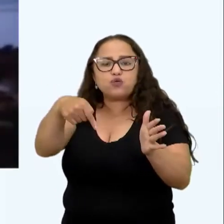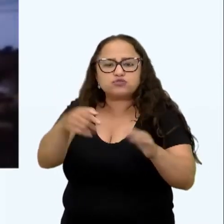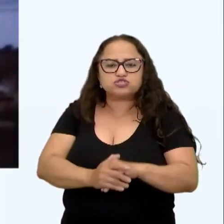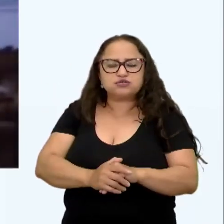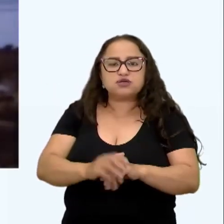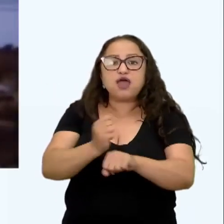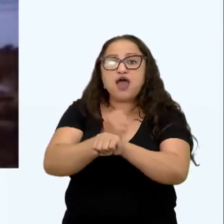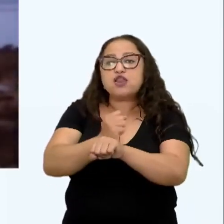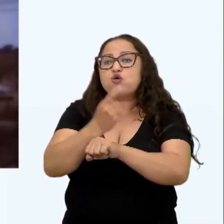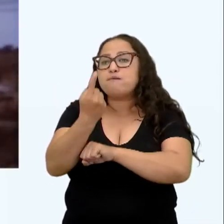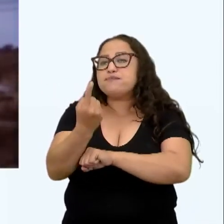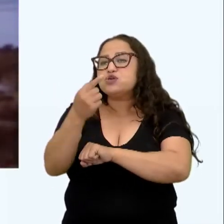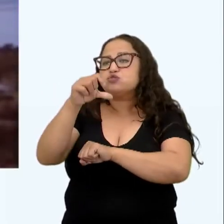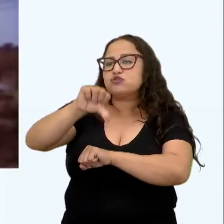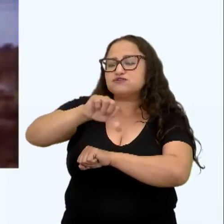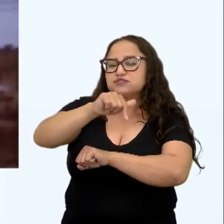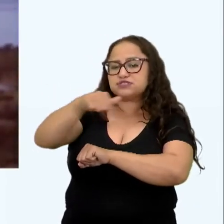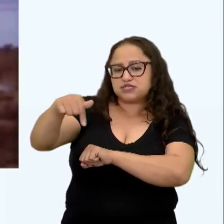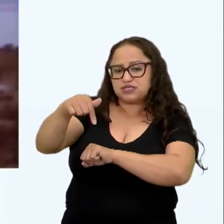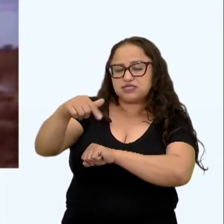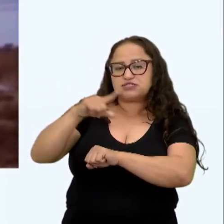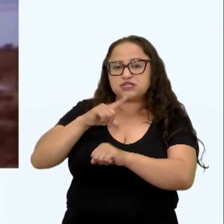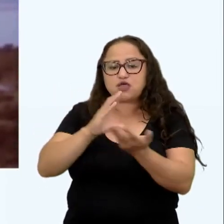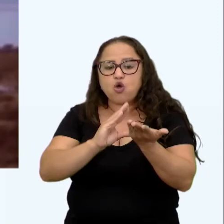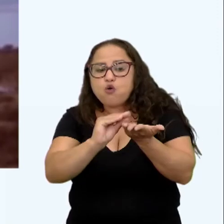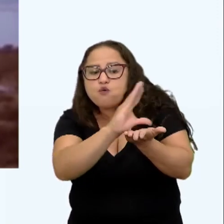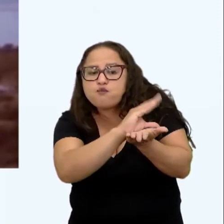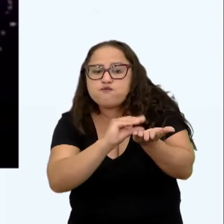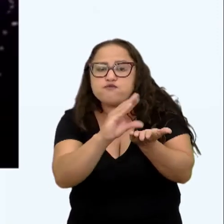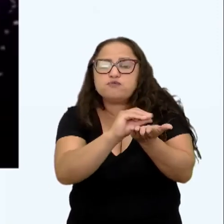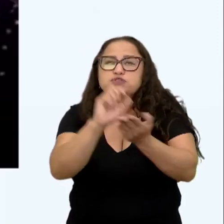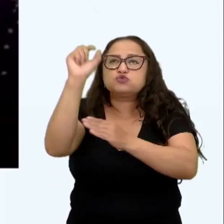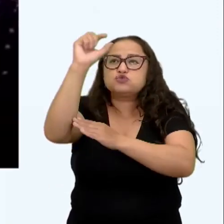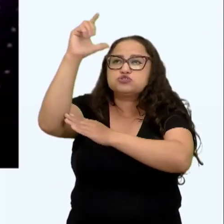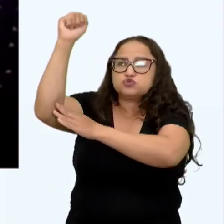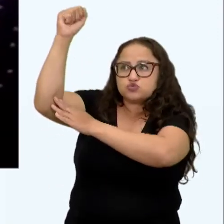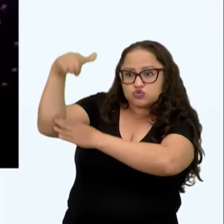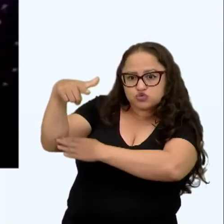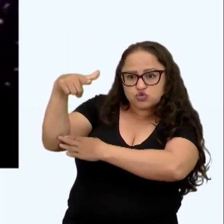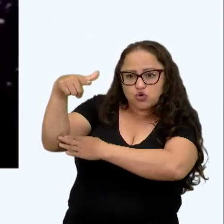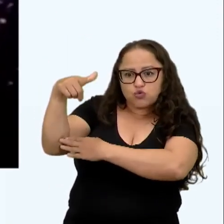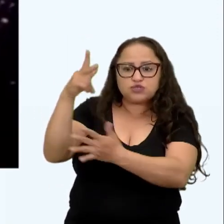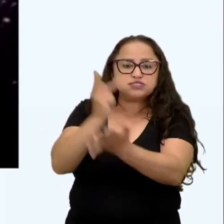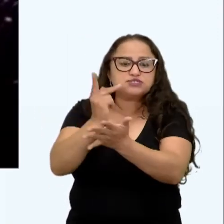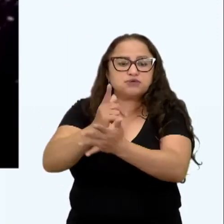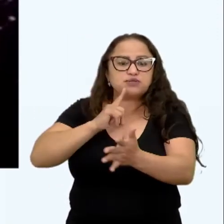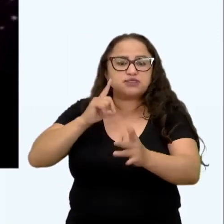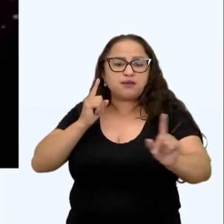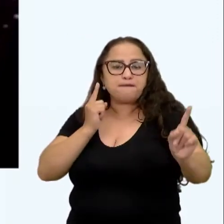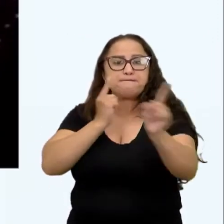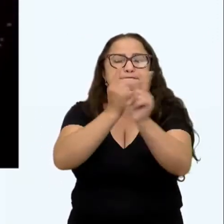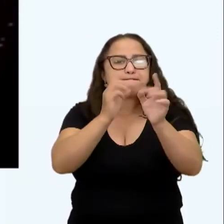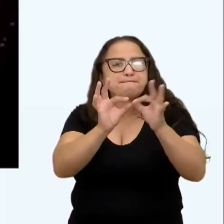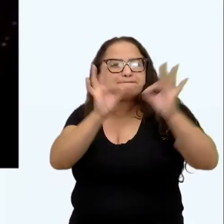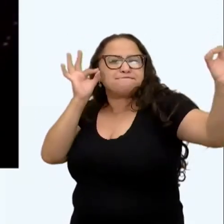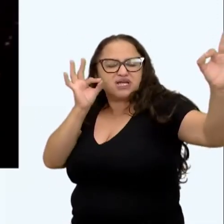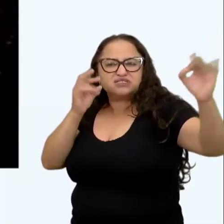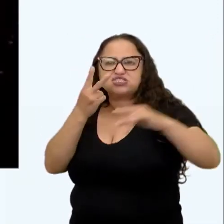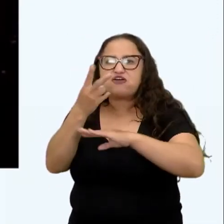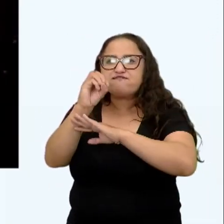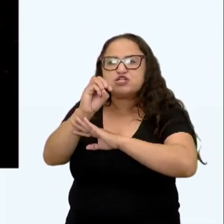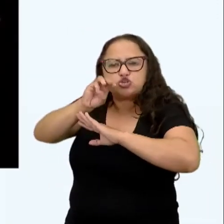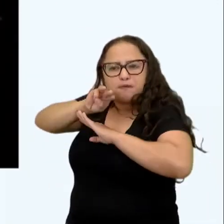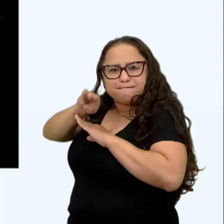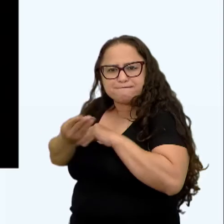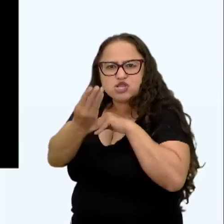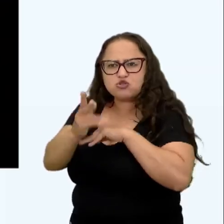em 1977 para colher dados fora do sistema solar. Atualmente ela se encontra a mais de 20 bilhões